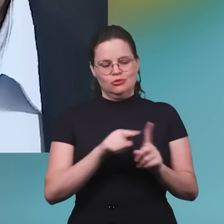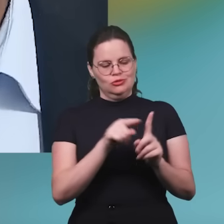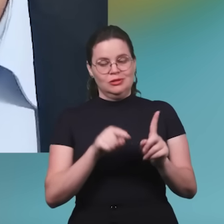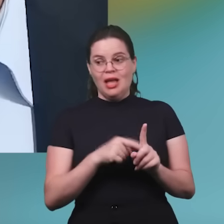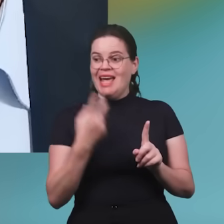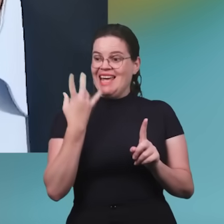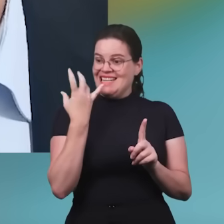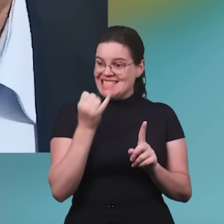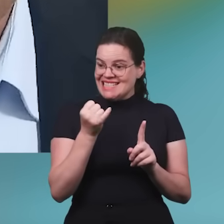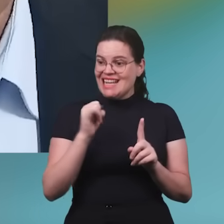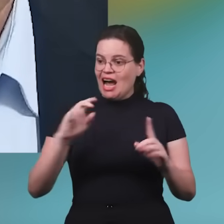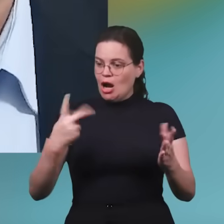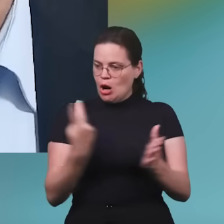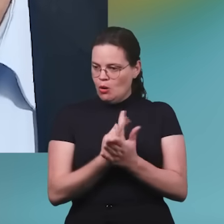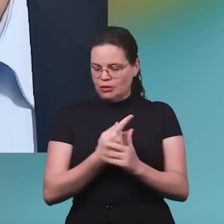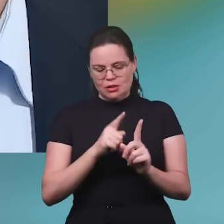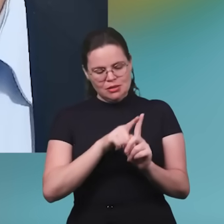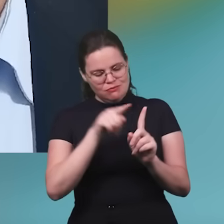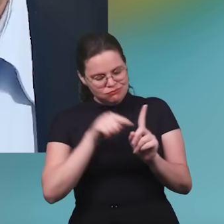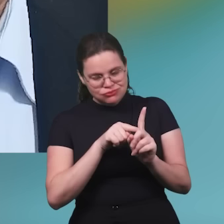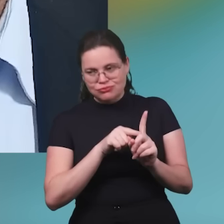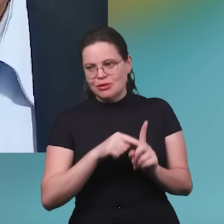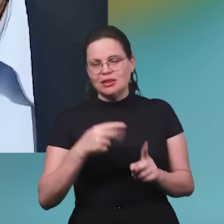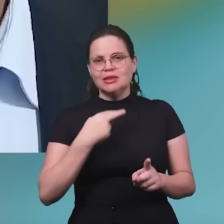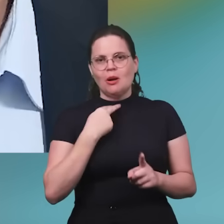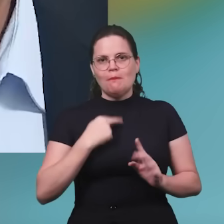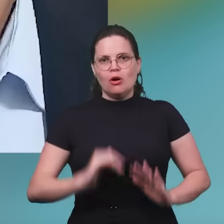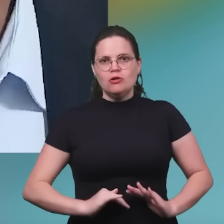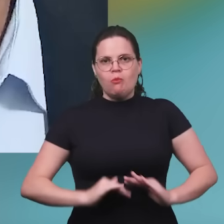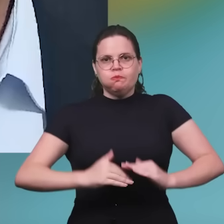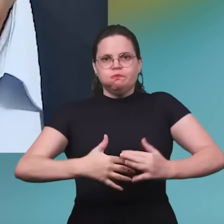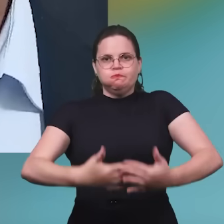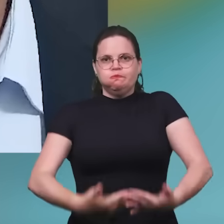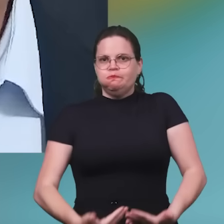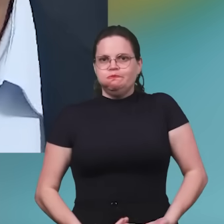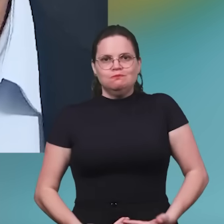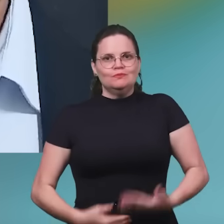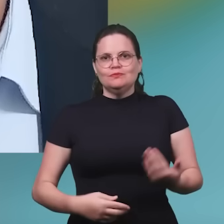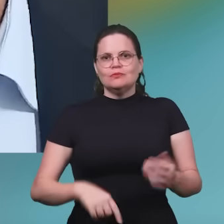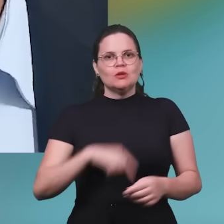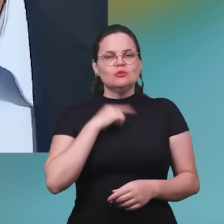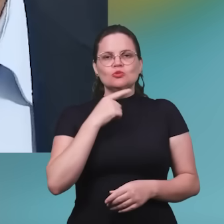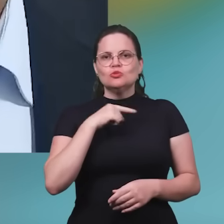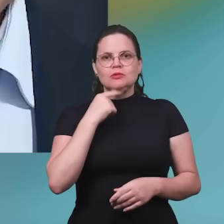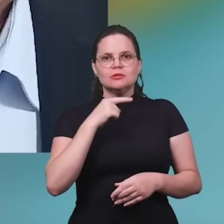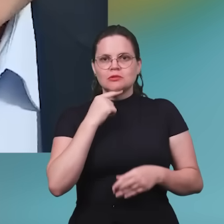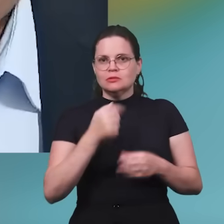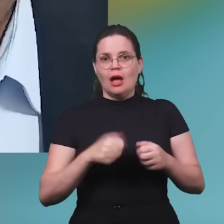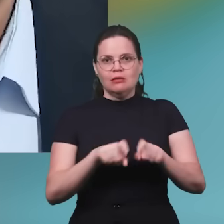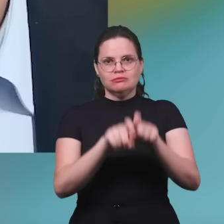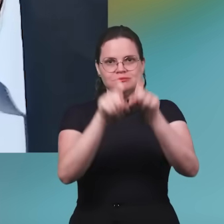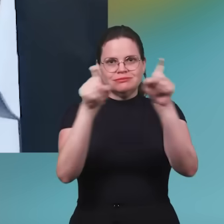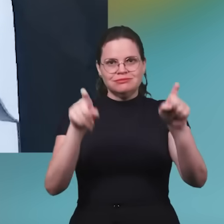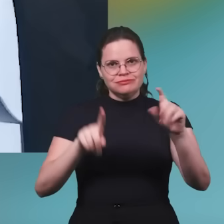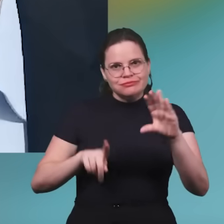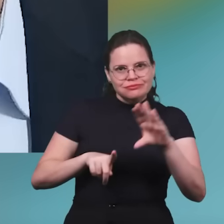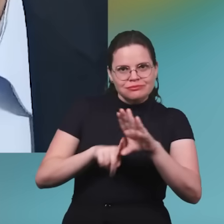como eu gerar uma criança em mim. E não é nem questão de fazer uma inseminação, eu não tenho como gerar.